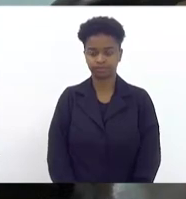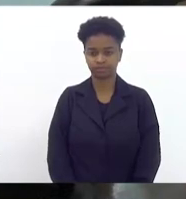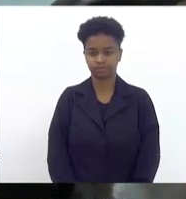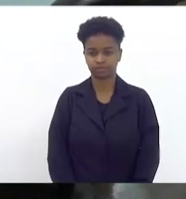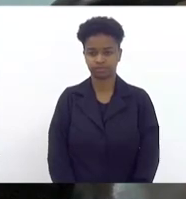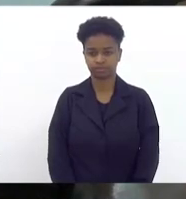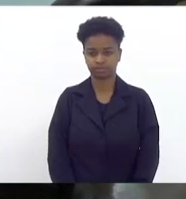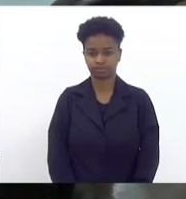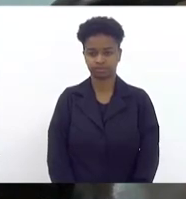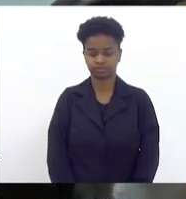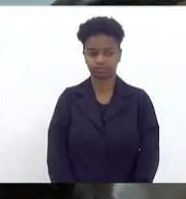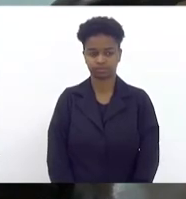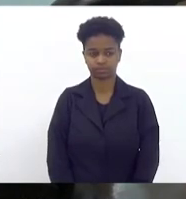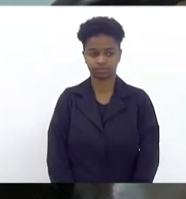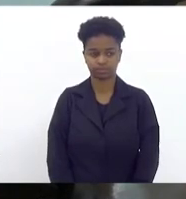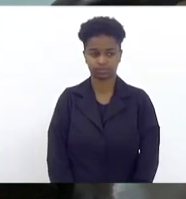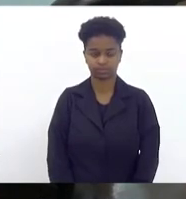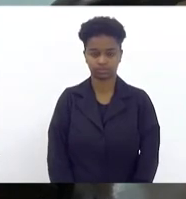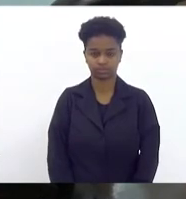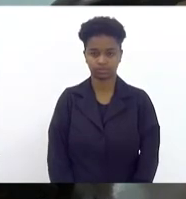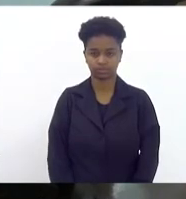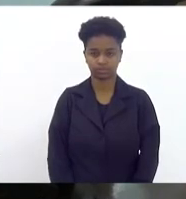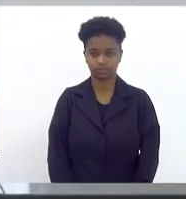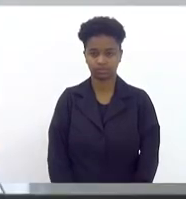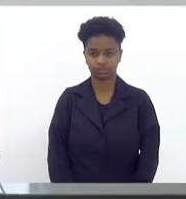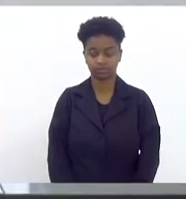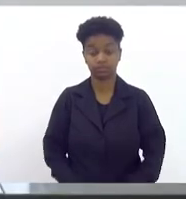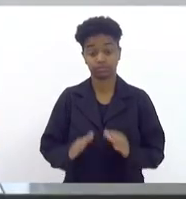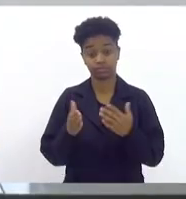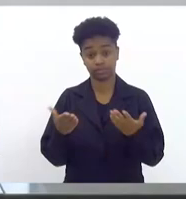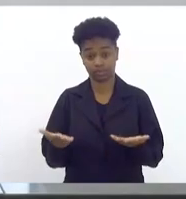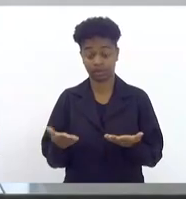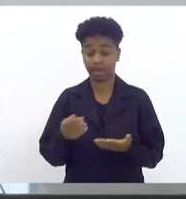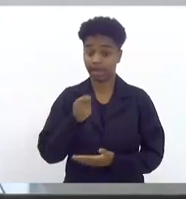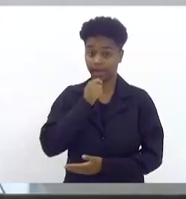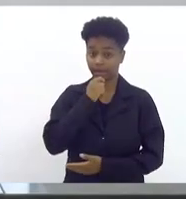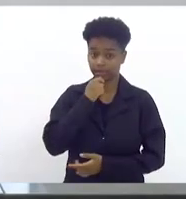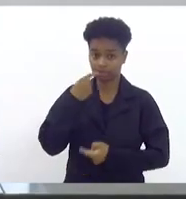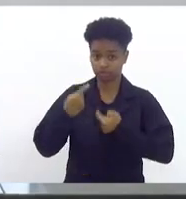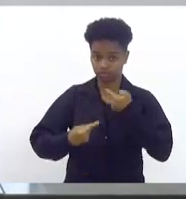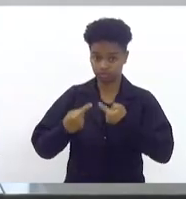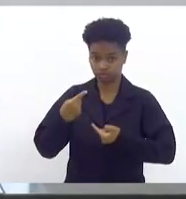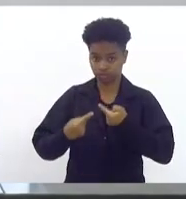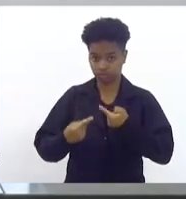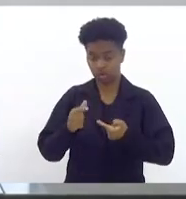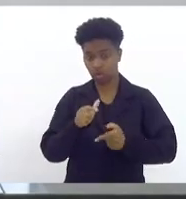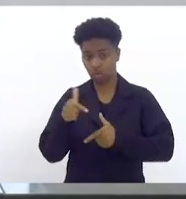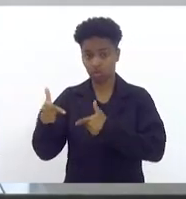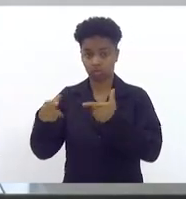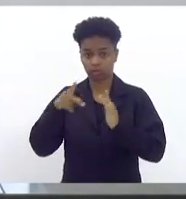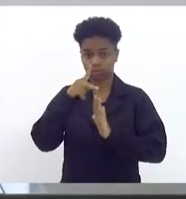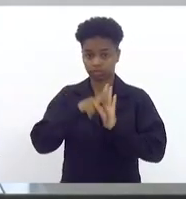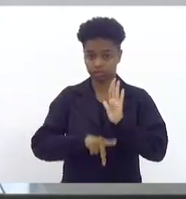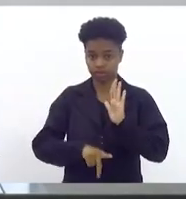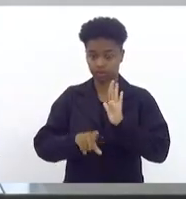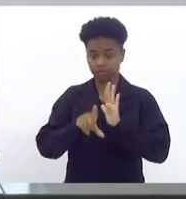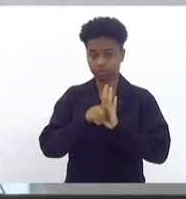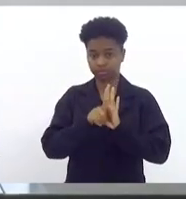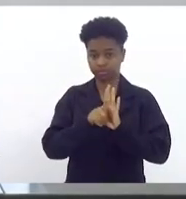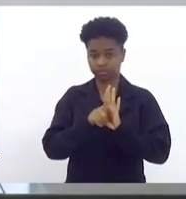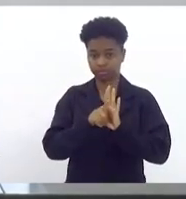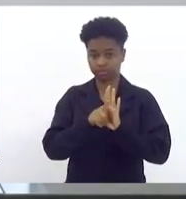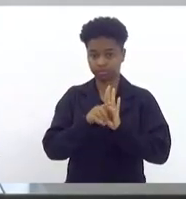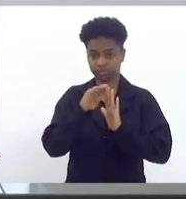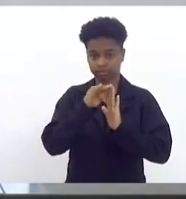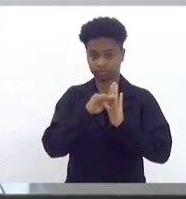É data só, né? Então, ainda em discussão, os demais projetos da pauta.